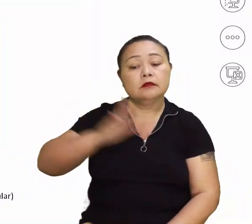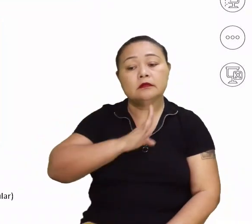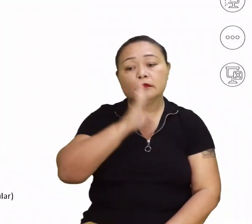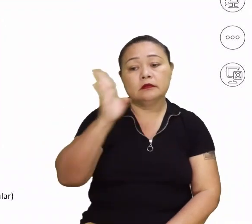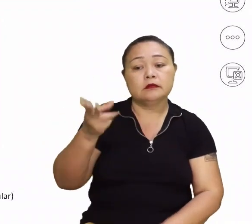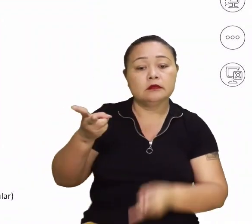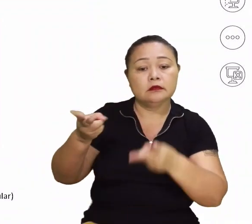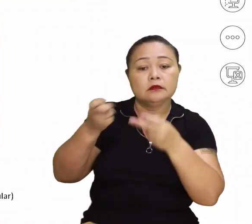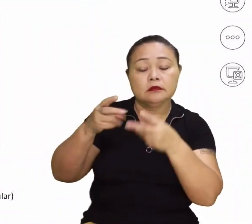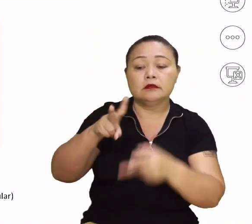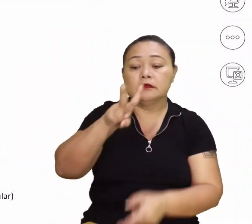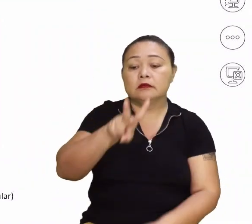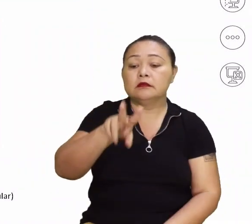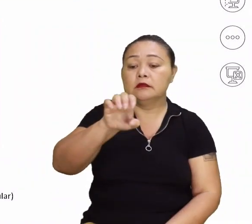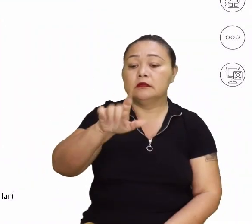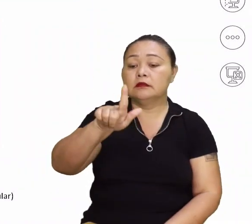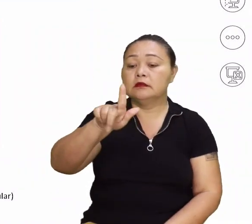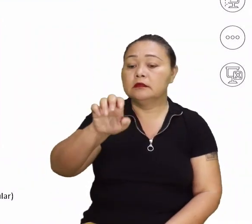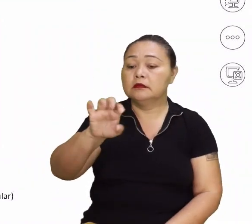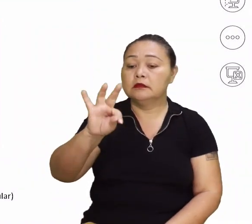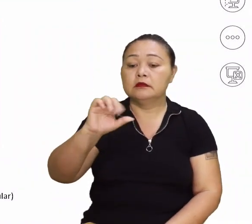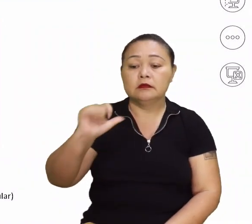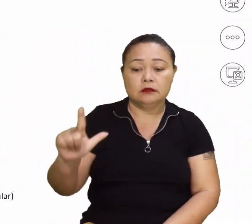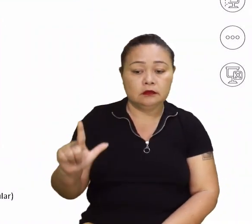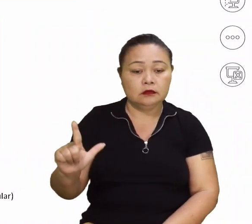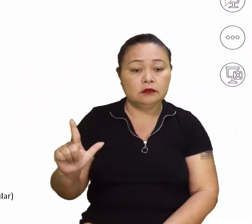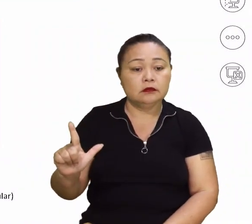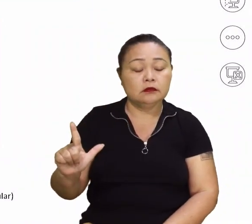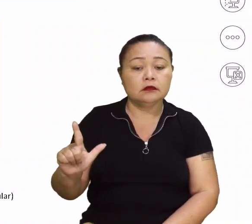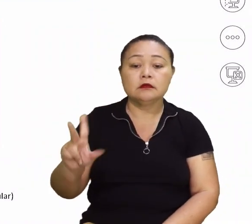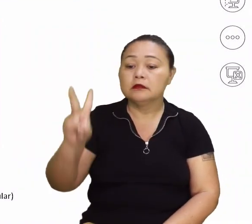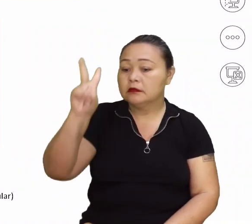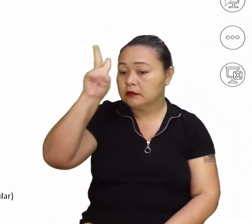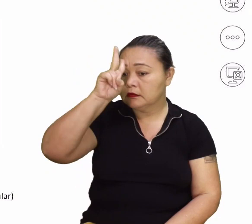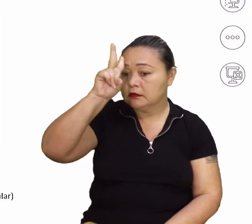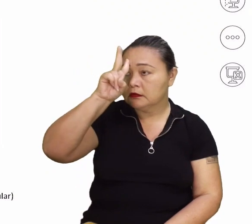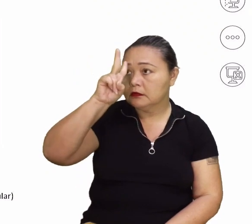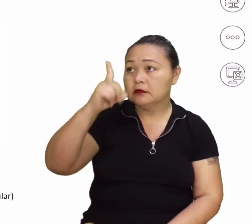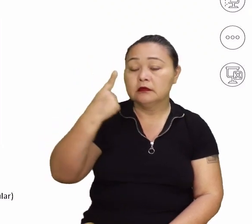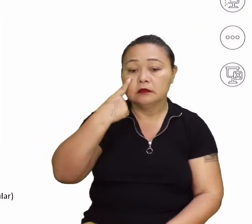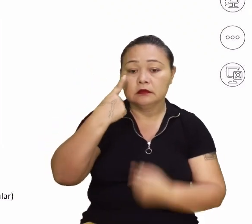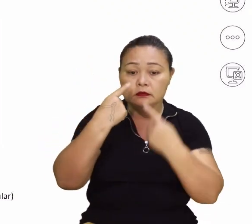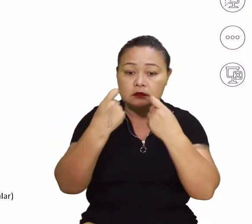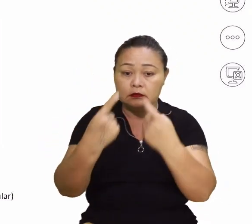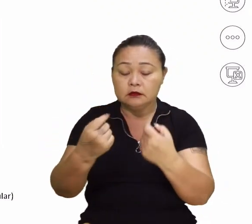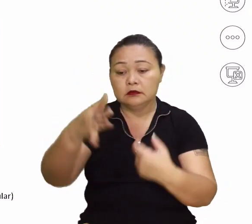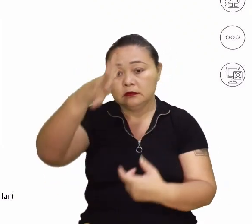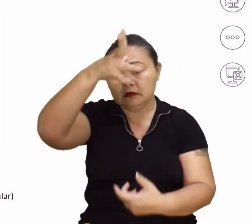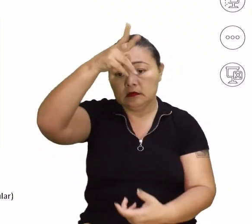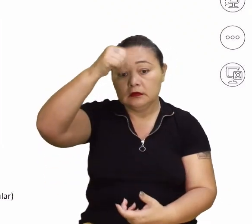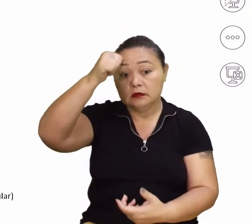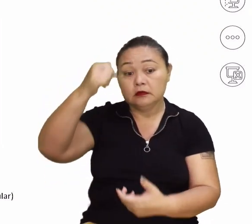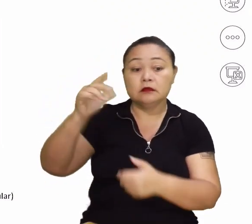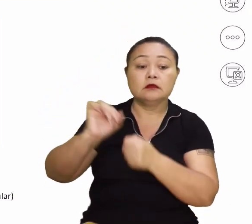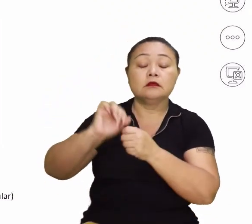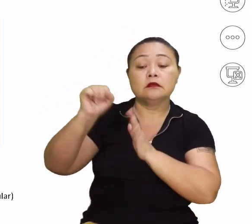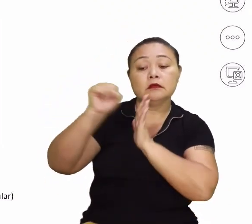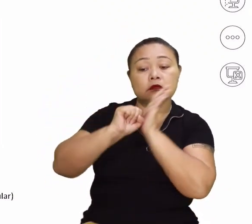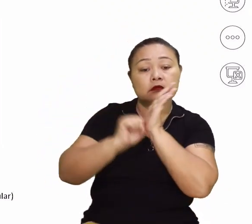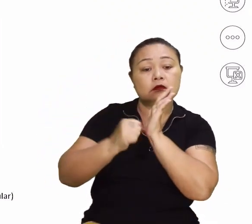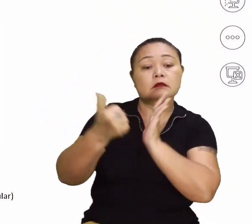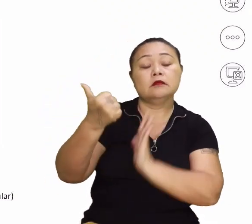para o extrativismo vegetal. Só lembrando, né, olha só, o interesse econômico pela Amazônia despertou-se